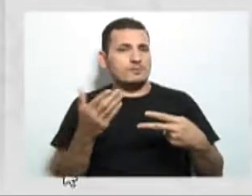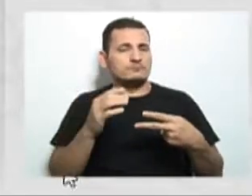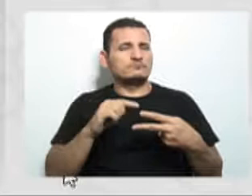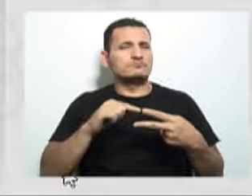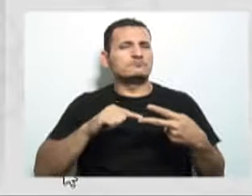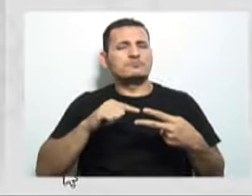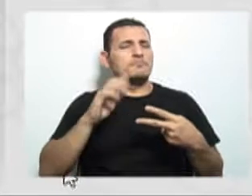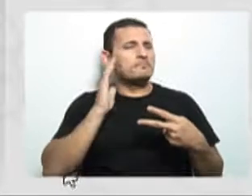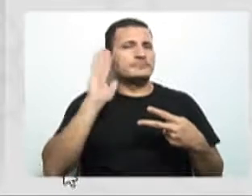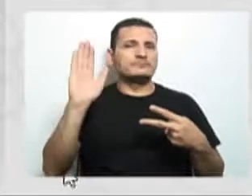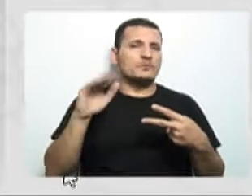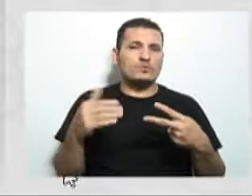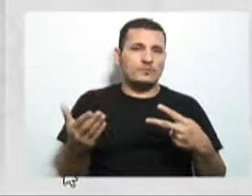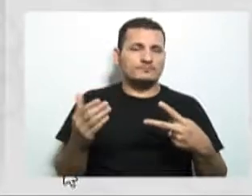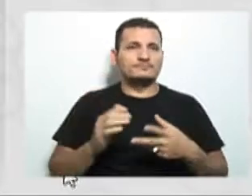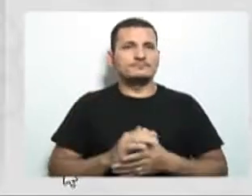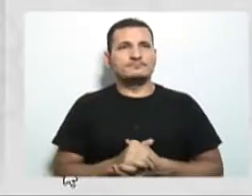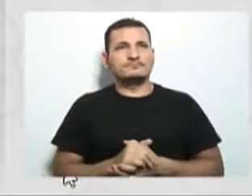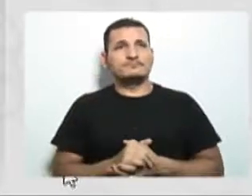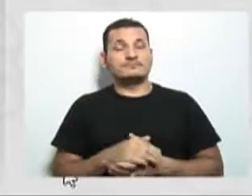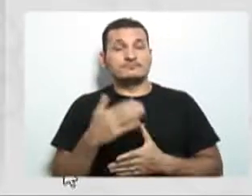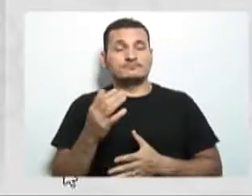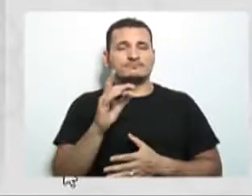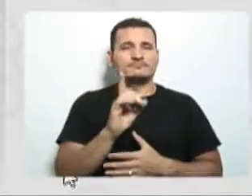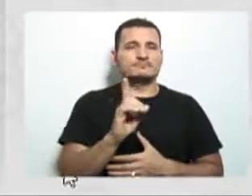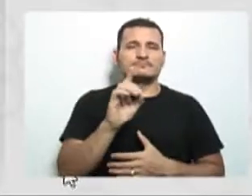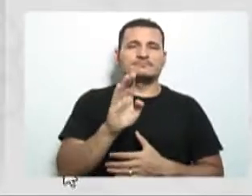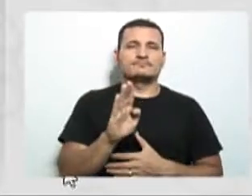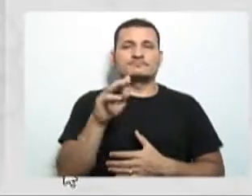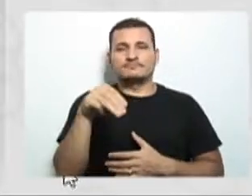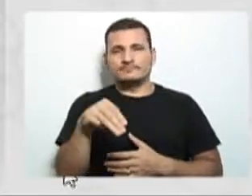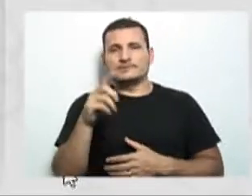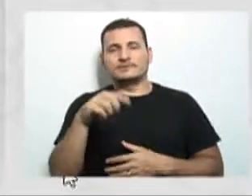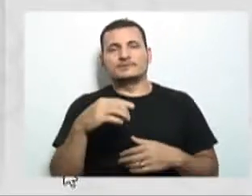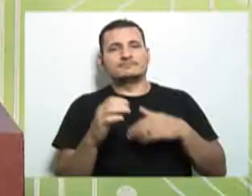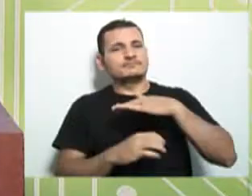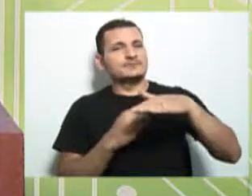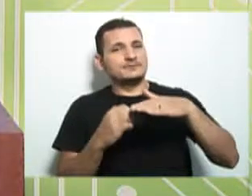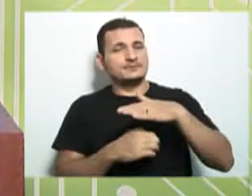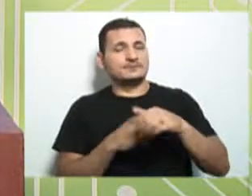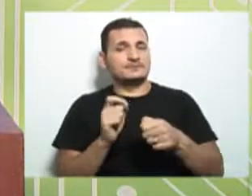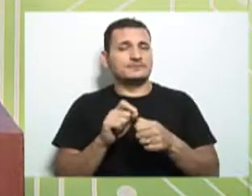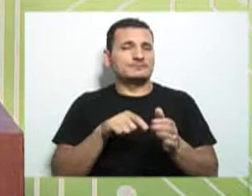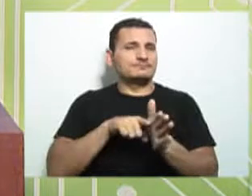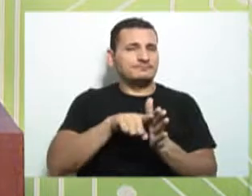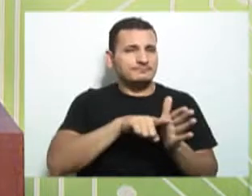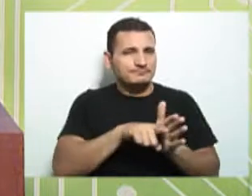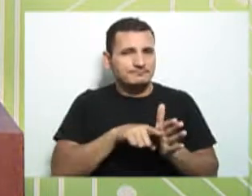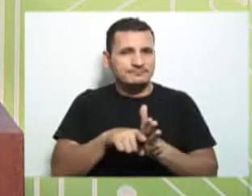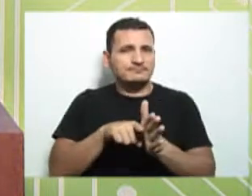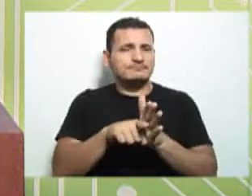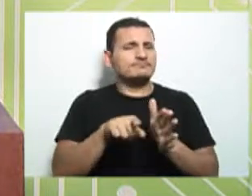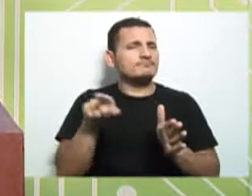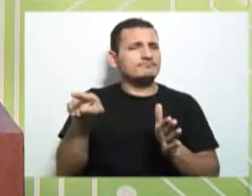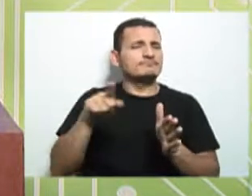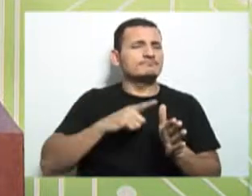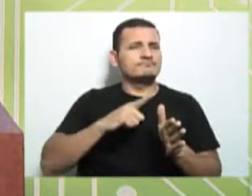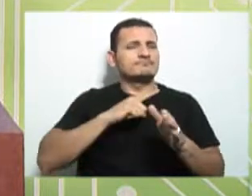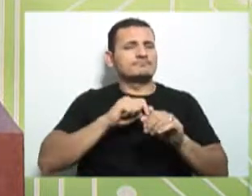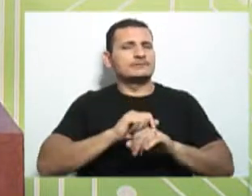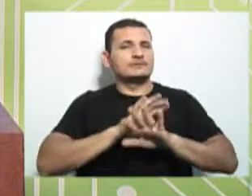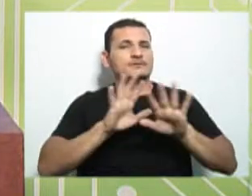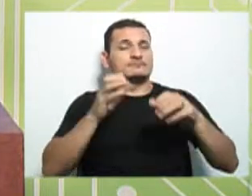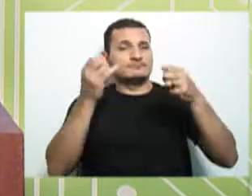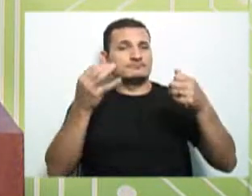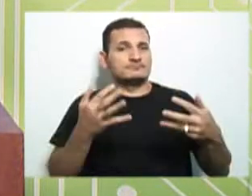principal? Então, segundo a DBM, não é uma empresa que fez uma pesquisa, tudo mais, ela deixa bem claro que o conhecimento